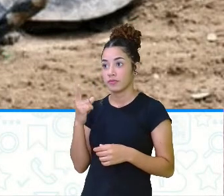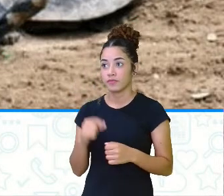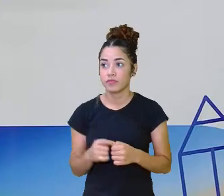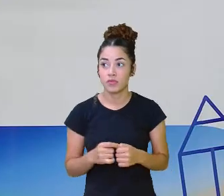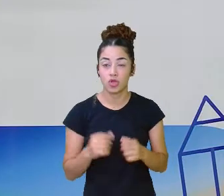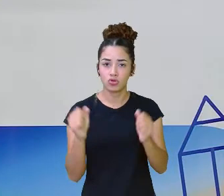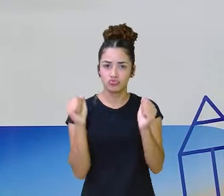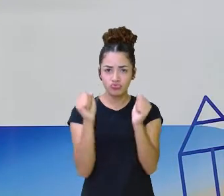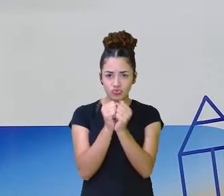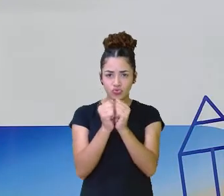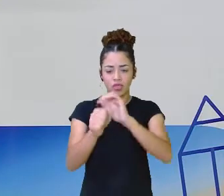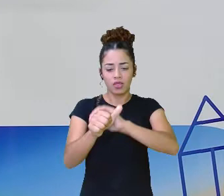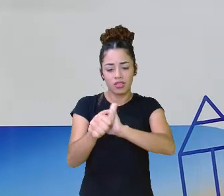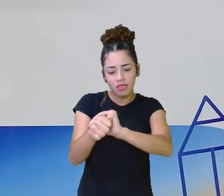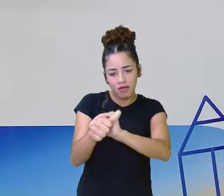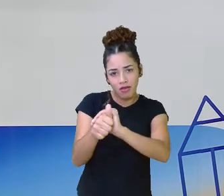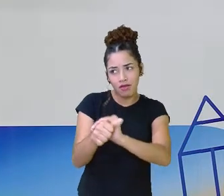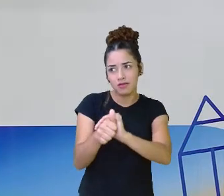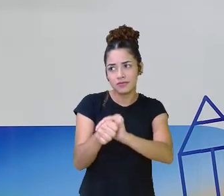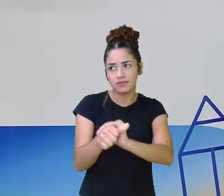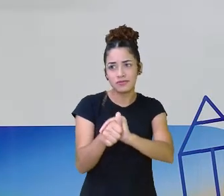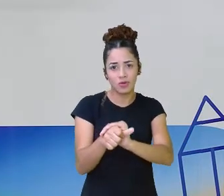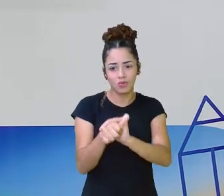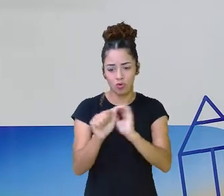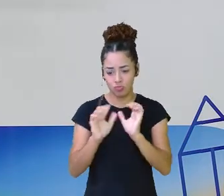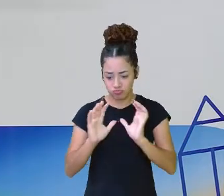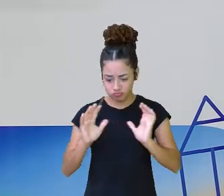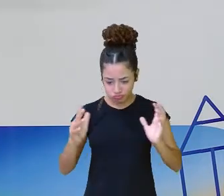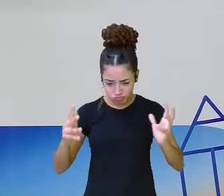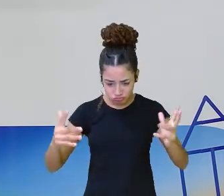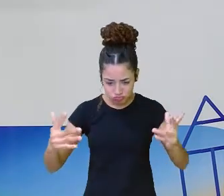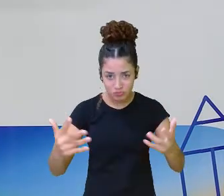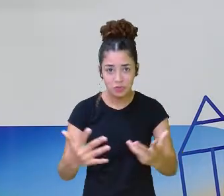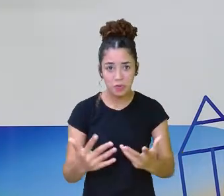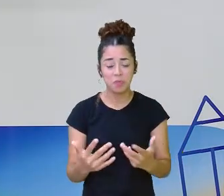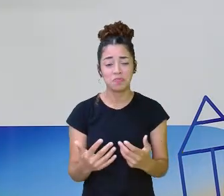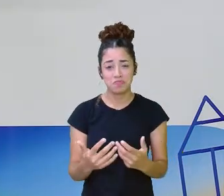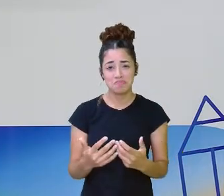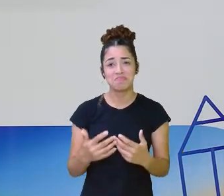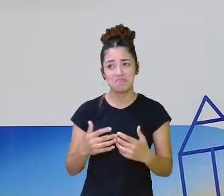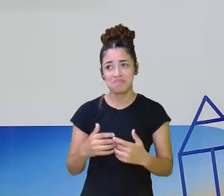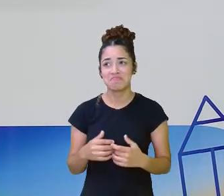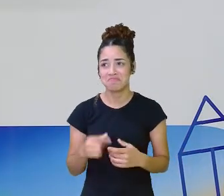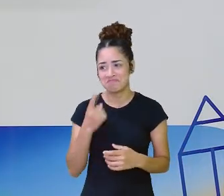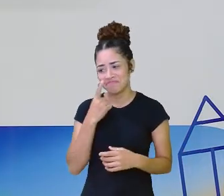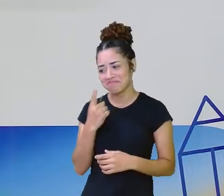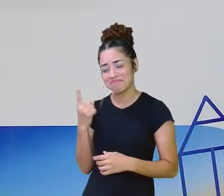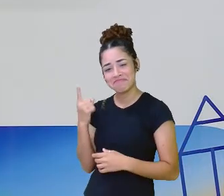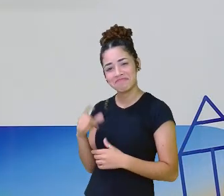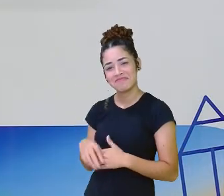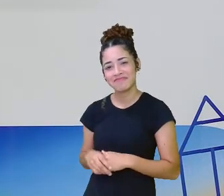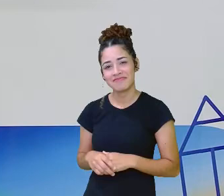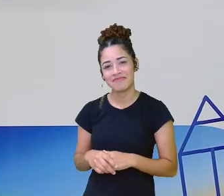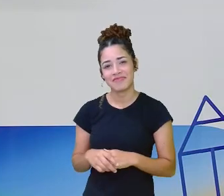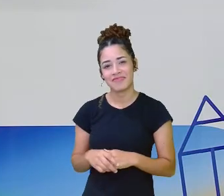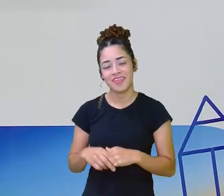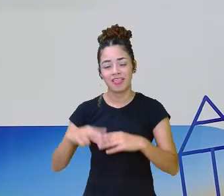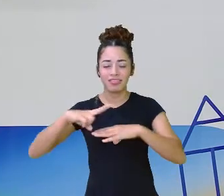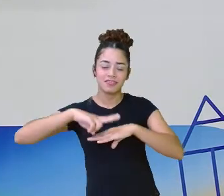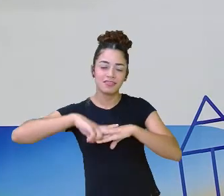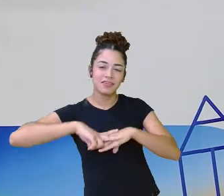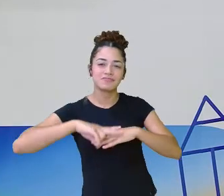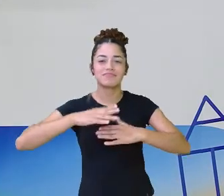jabutizinhos. E olha só, ela tá ali, ó, rodeada pelos tartaruguinhas ou jabutis, Ali, ó, deitadinha,